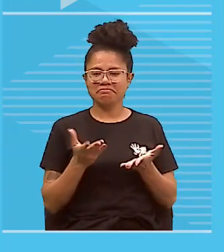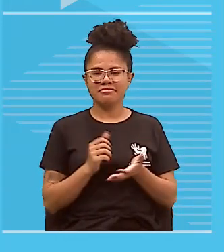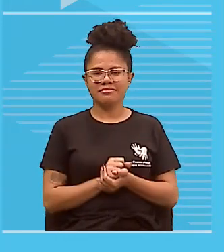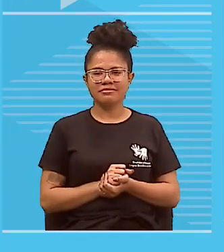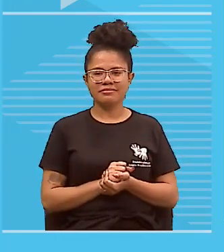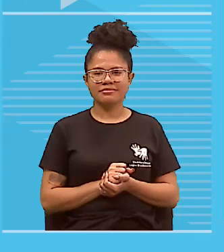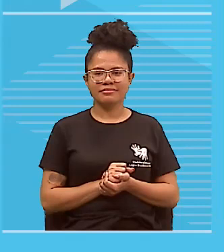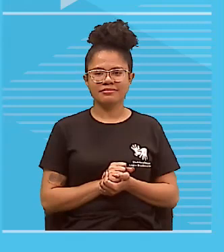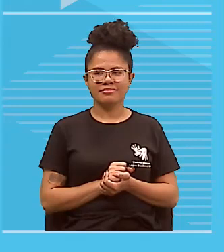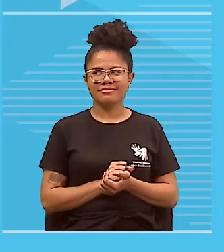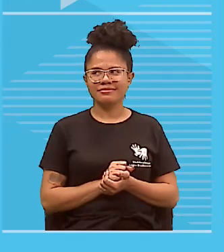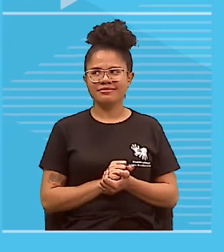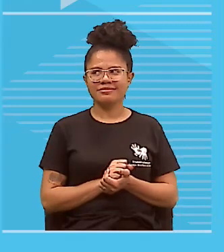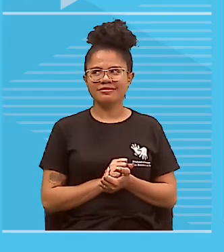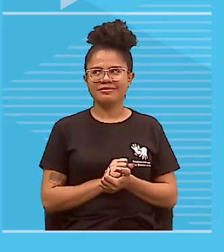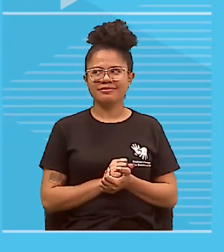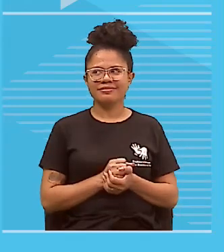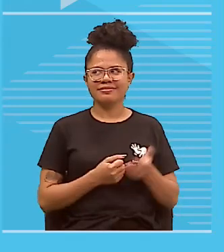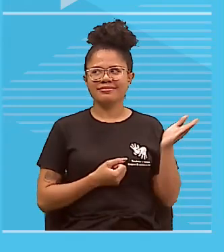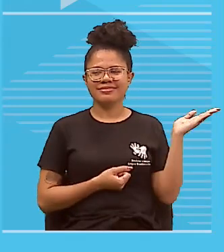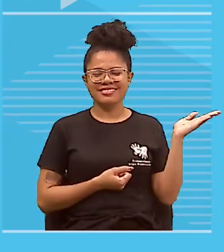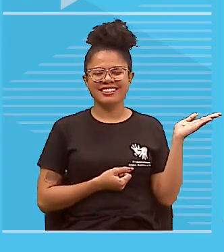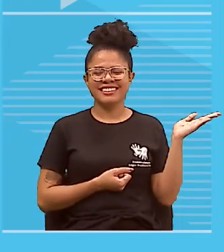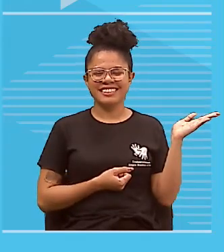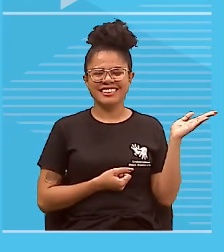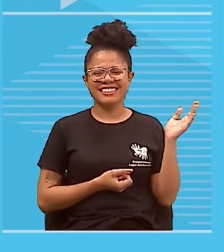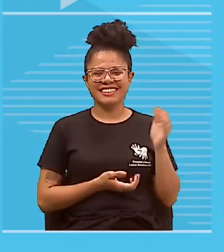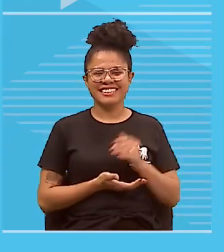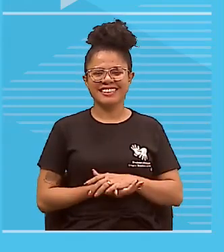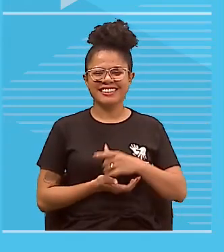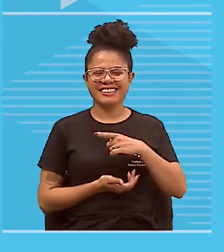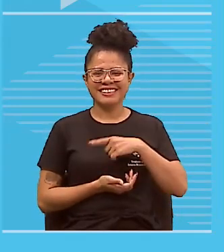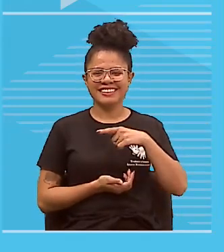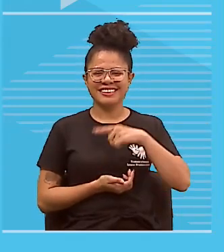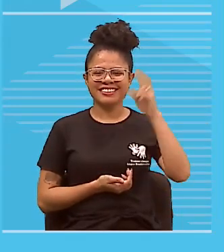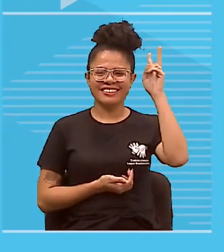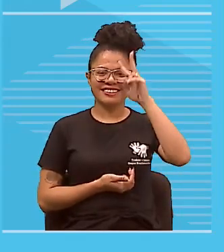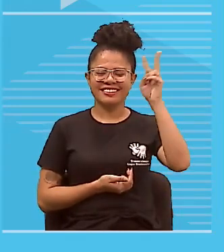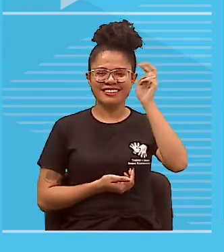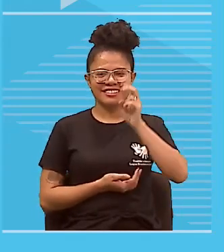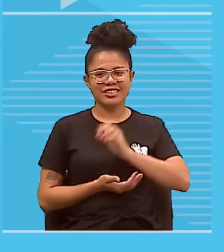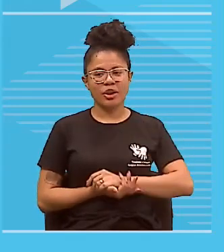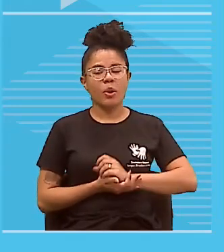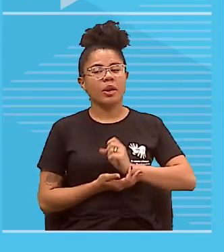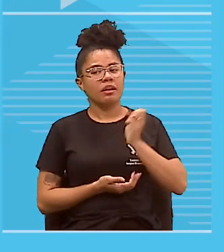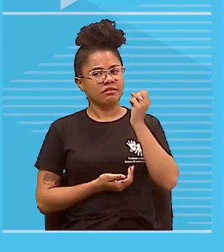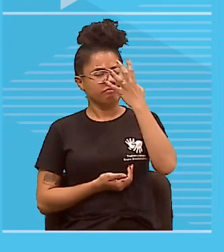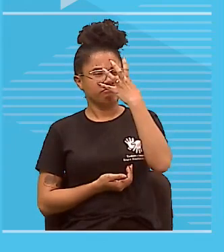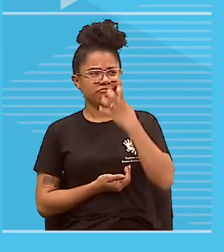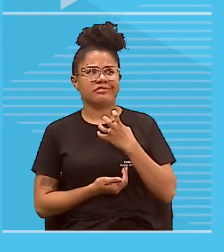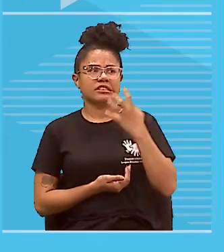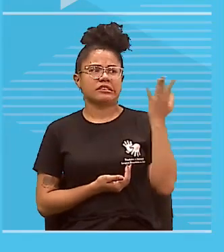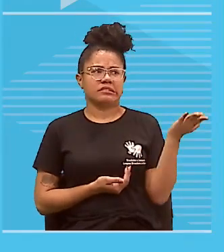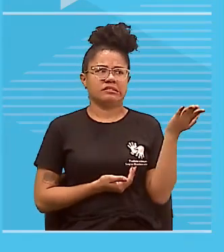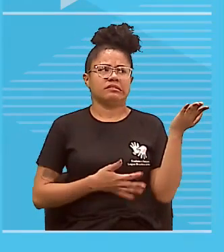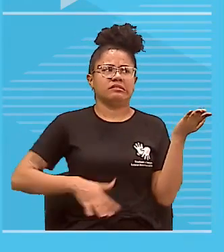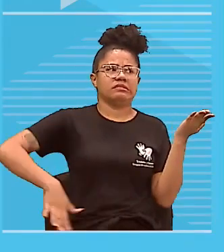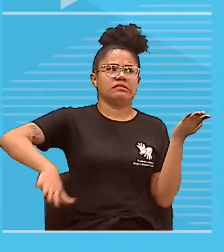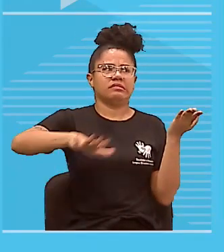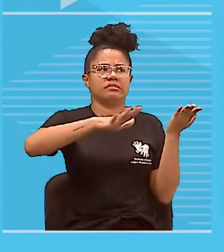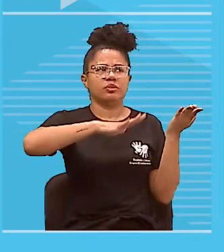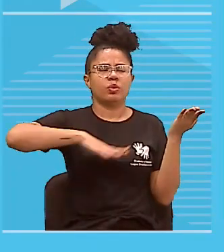A pessoa não consegue respirar. E aí tem uma história horrorosa, né, com a utilização de monóxido de carbono nos campos de